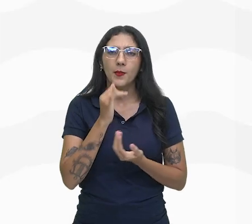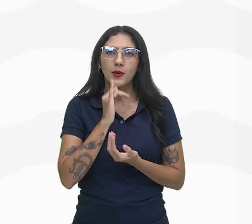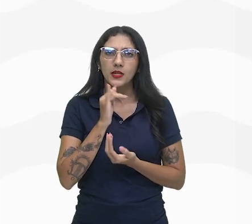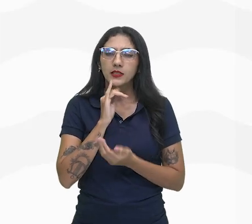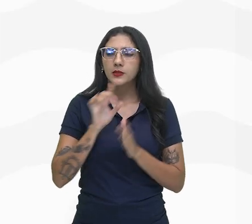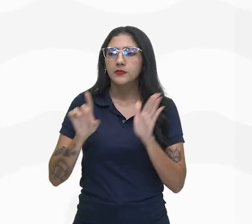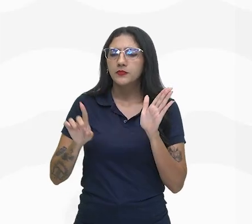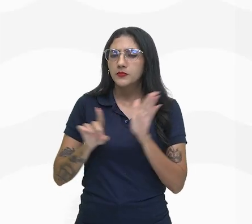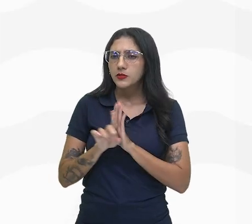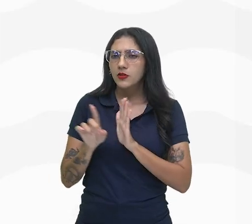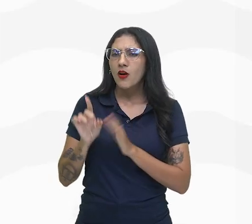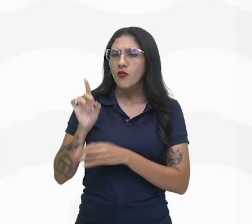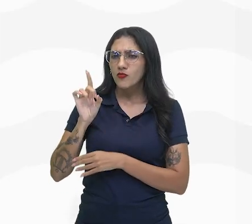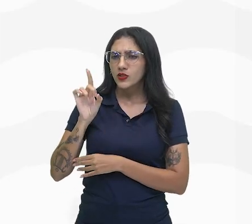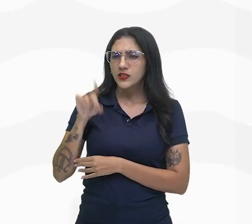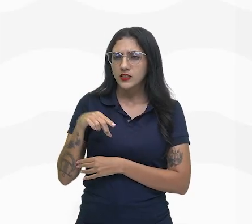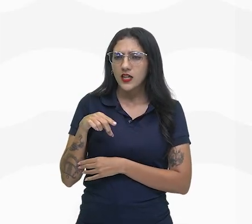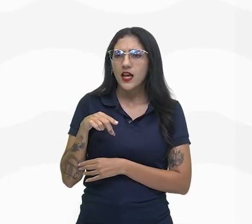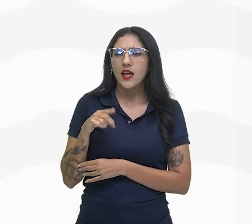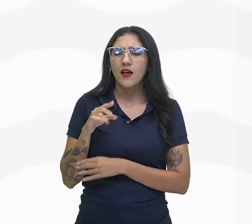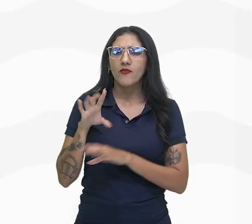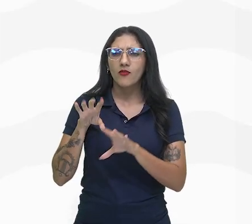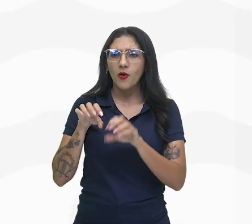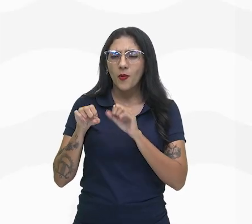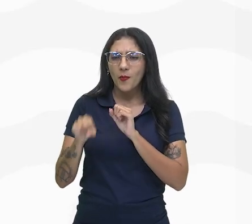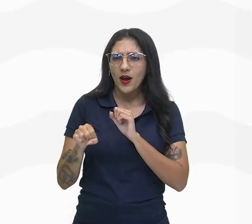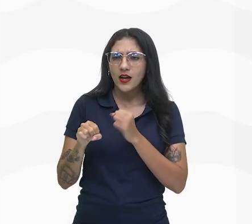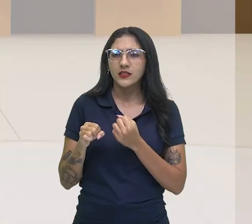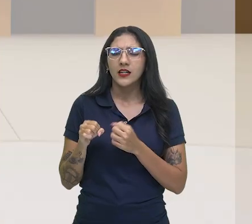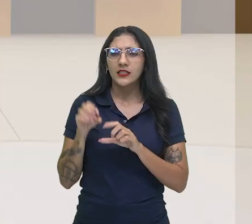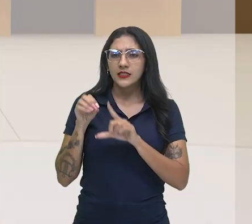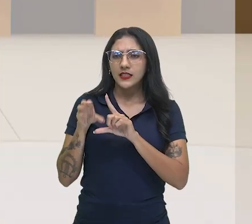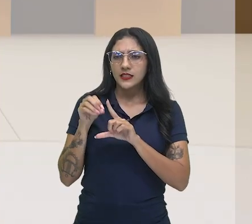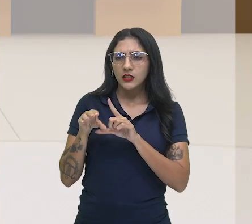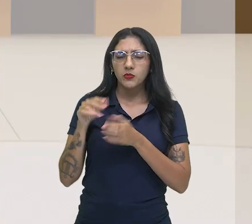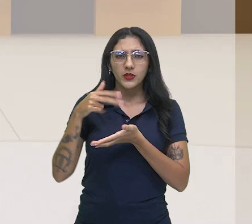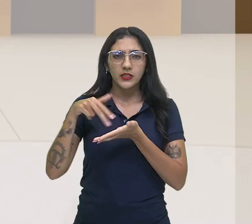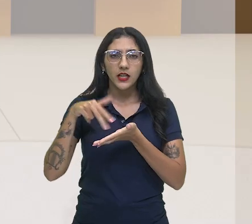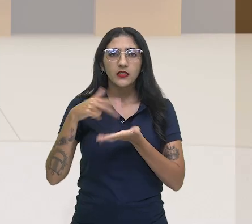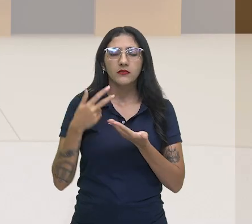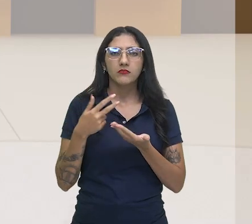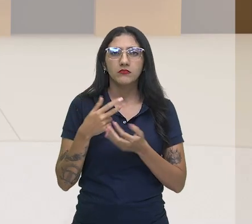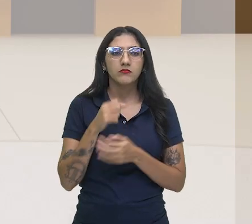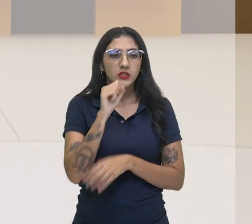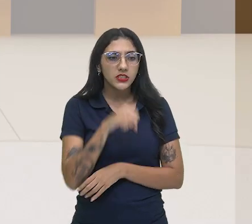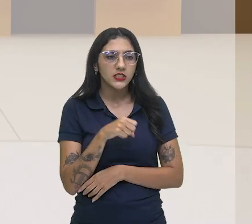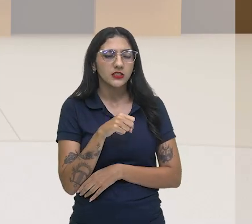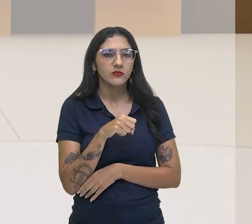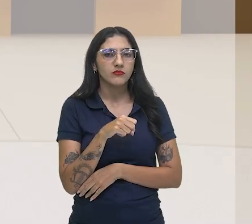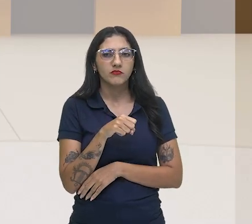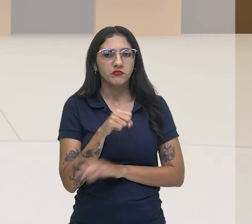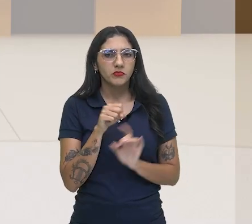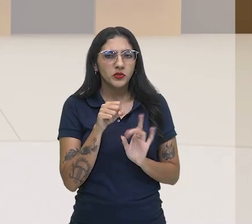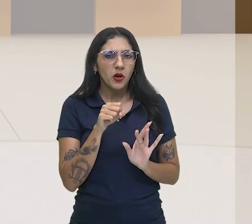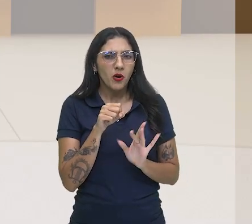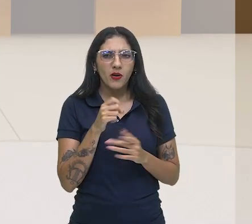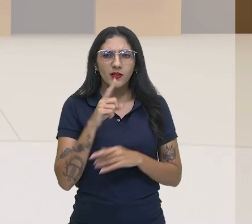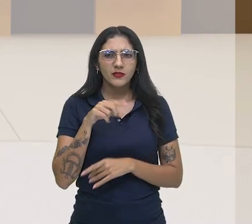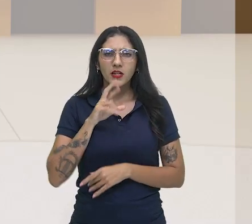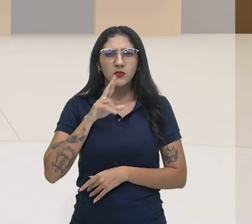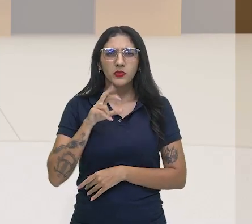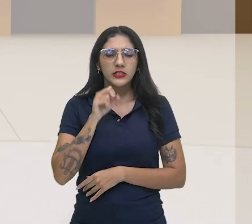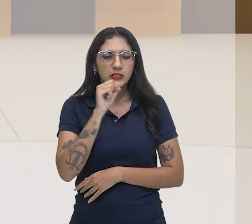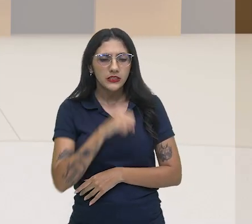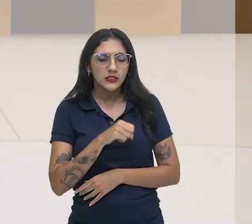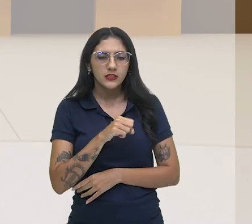é formada em licenciatura em dança? Sim. Pronto, essa seria a entrevista estruturada, porque ela vai dizendo sim